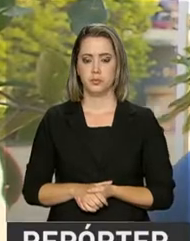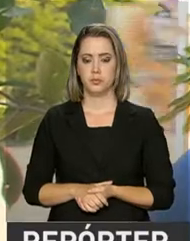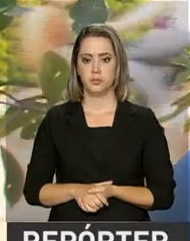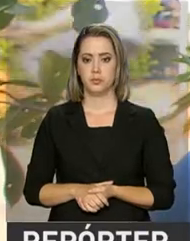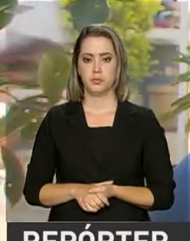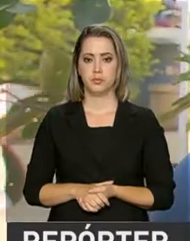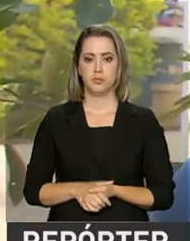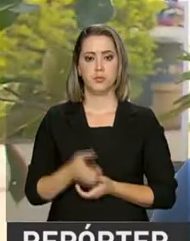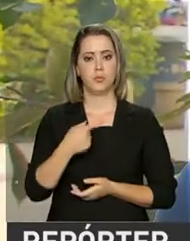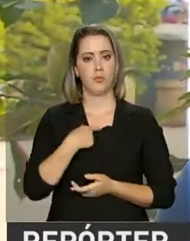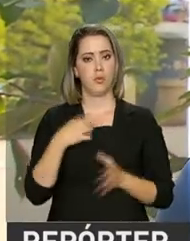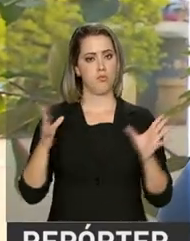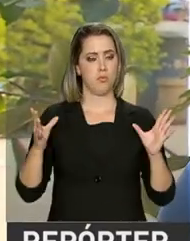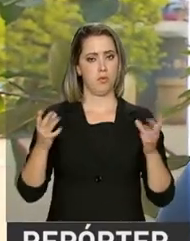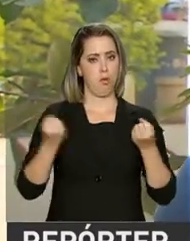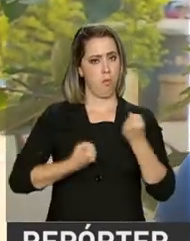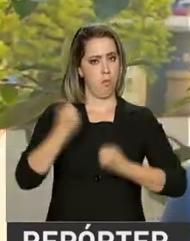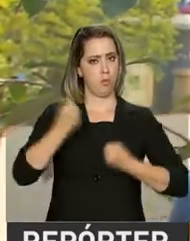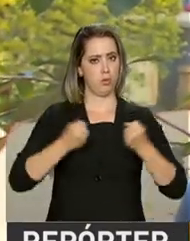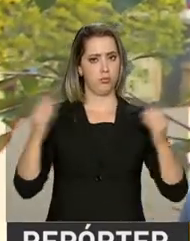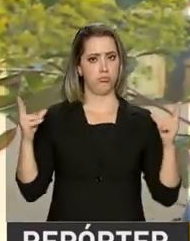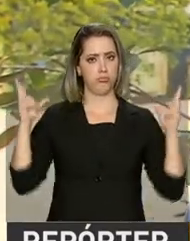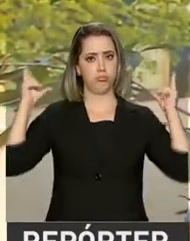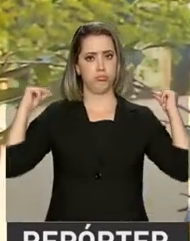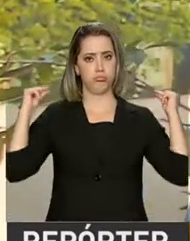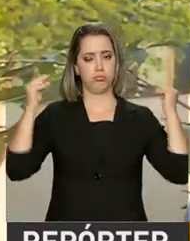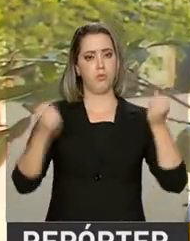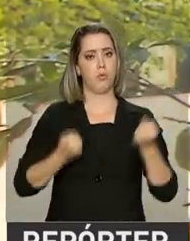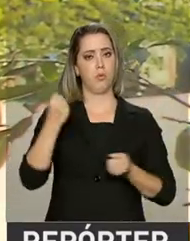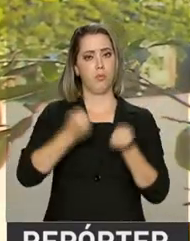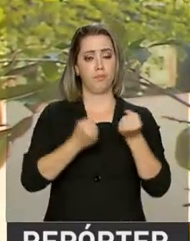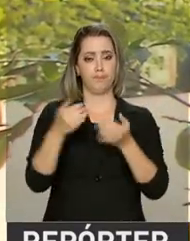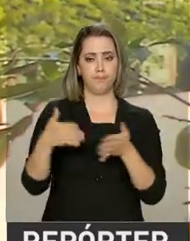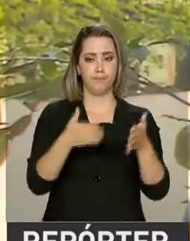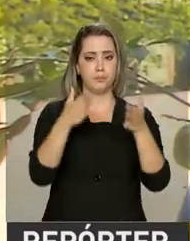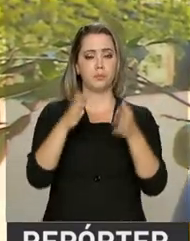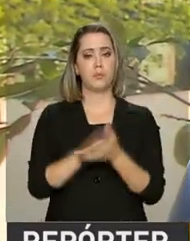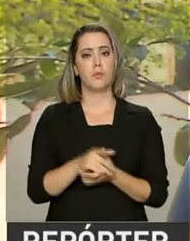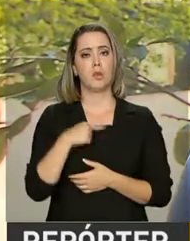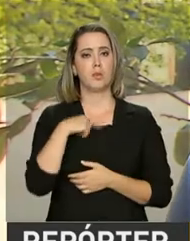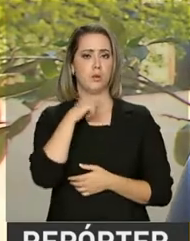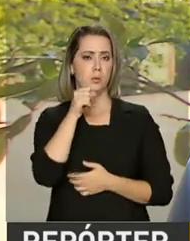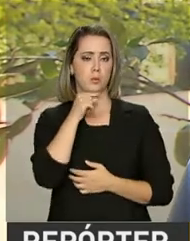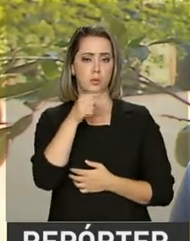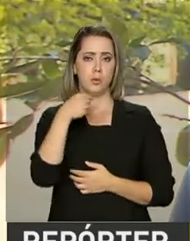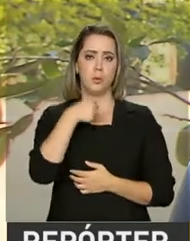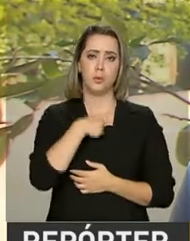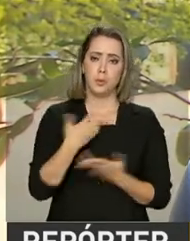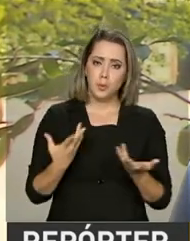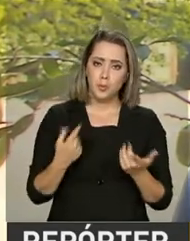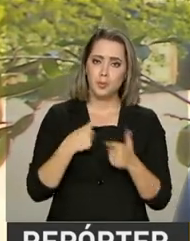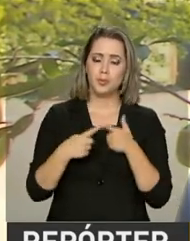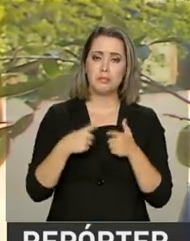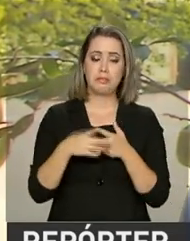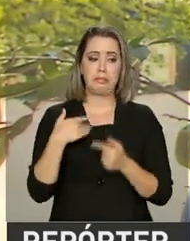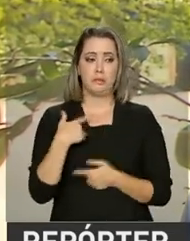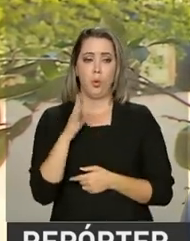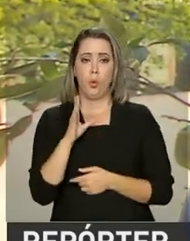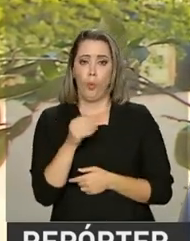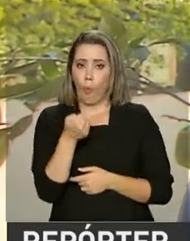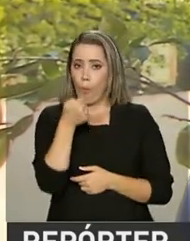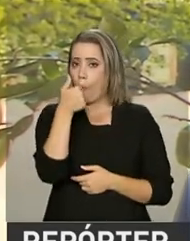o motorista rodoviário eu tenho uma dúvida é o meu caso vou fazer 50 anos